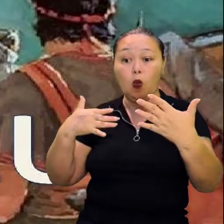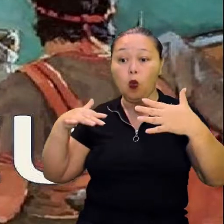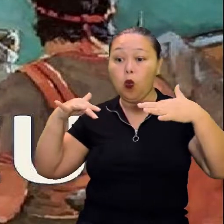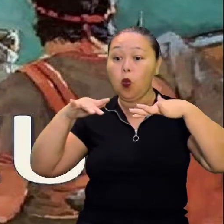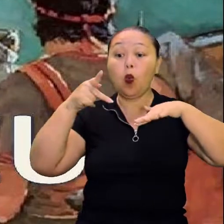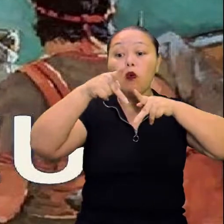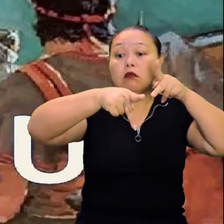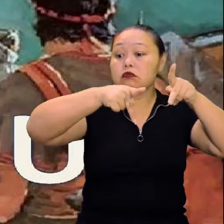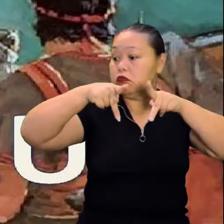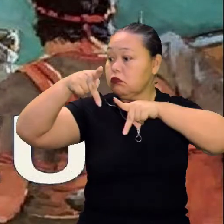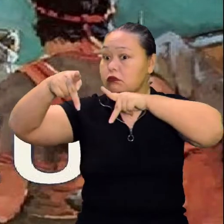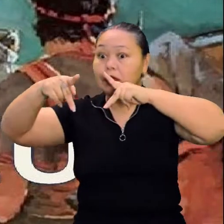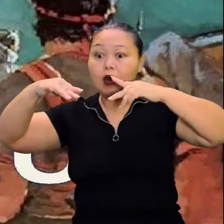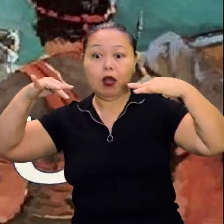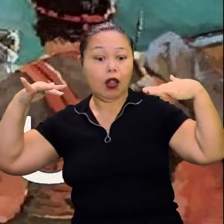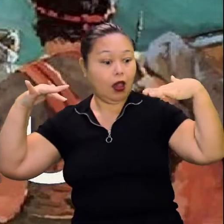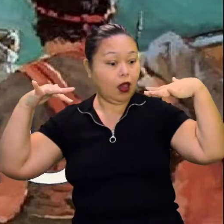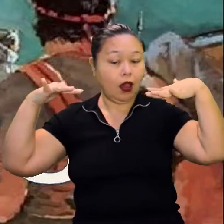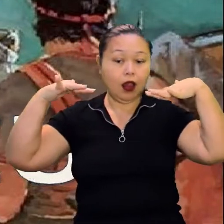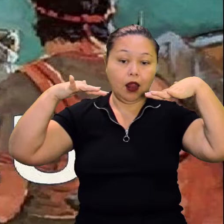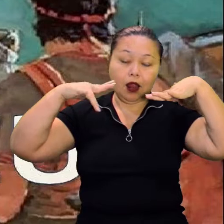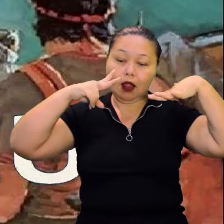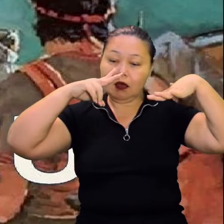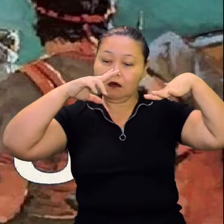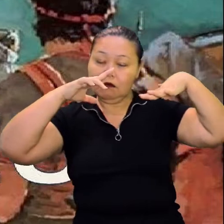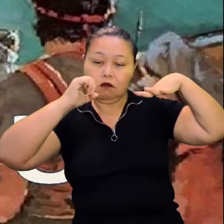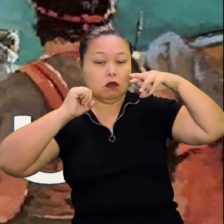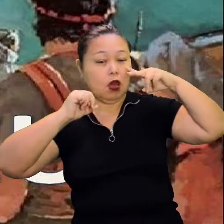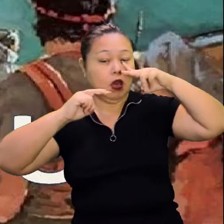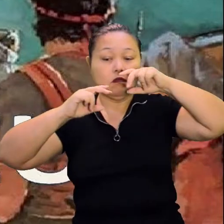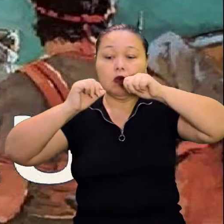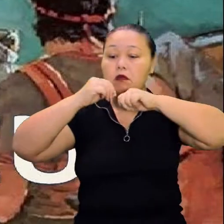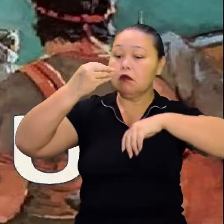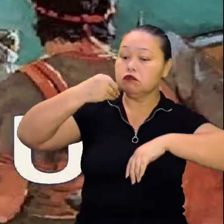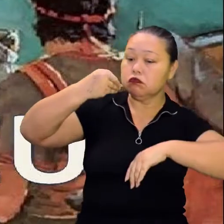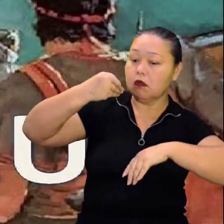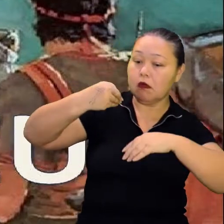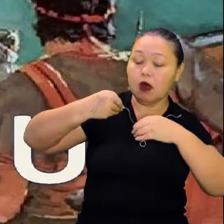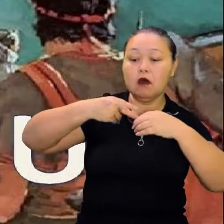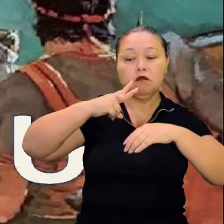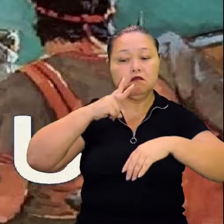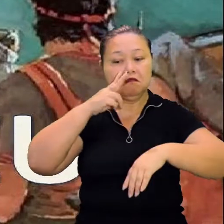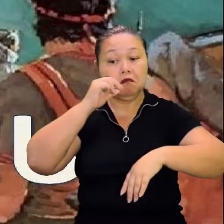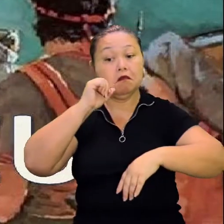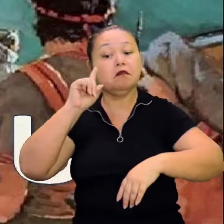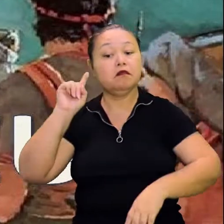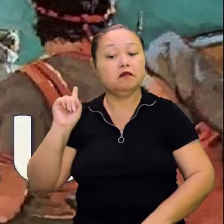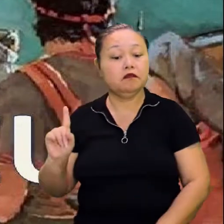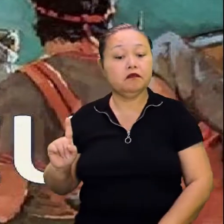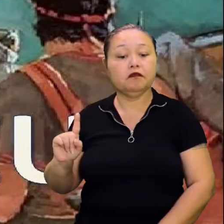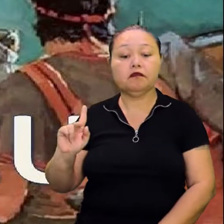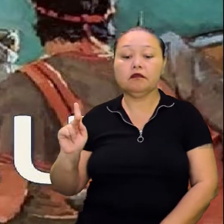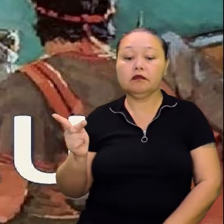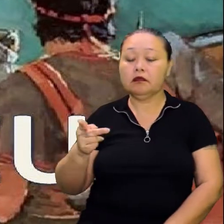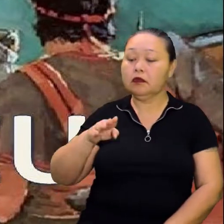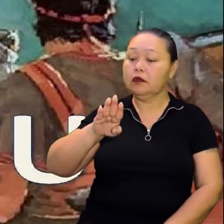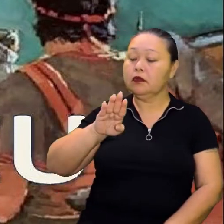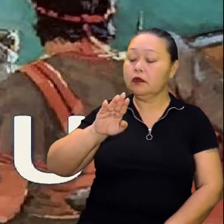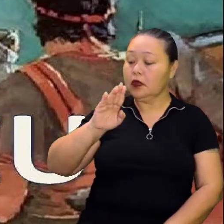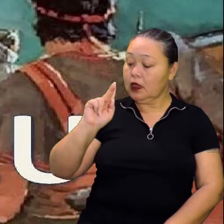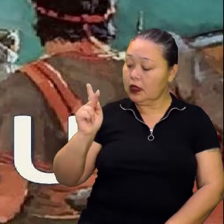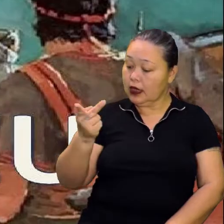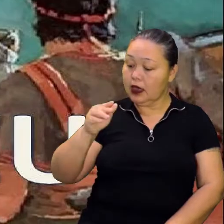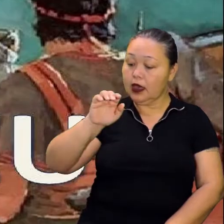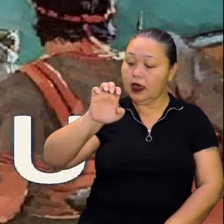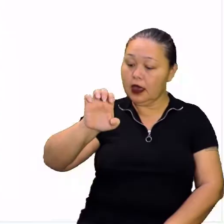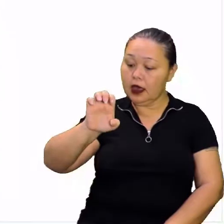os outros povos, ou poderão deixar eles mais fortes ou então mais fracos. O fato é que eles